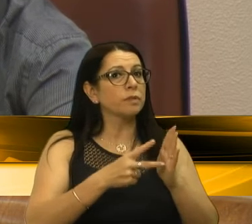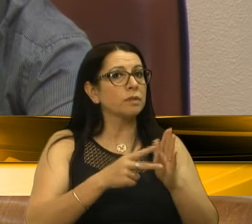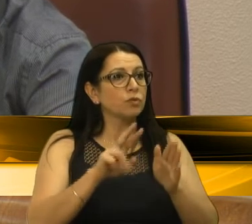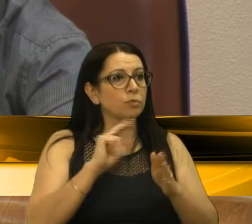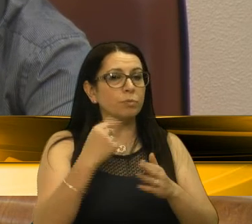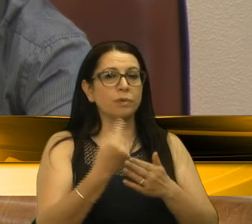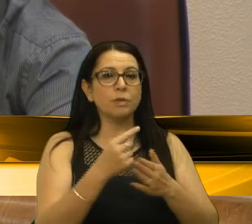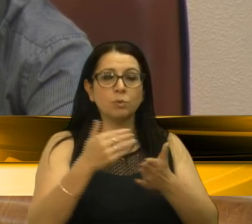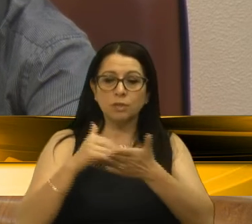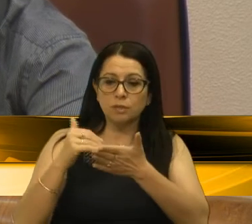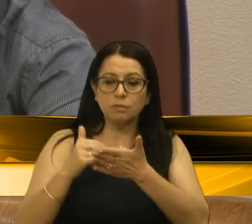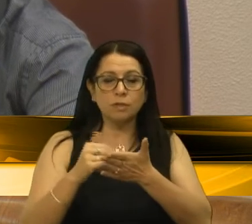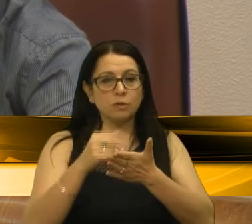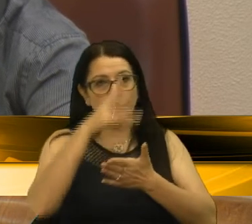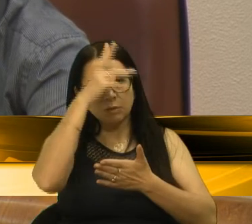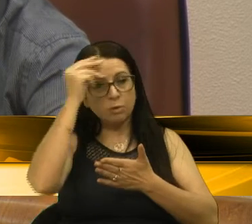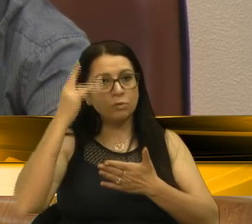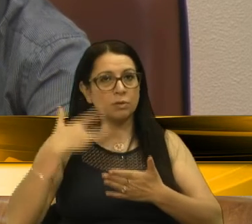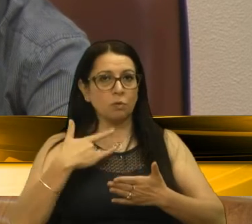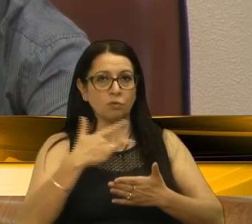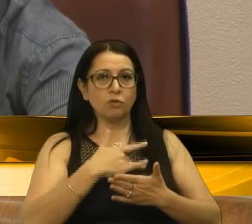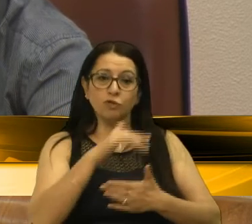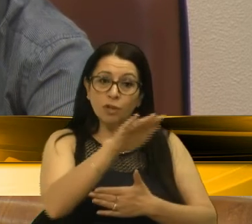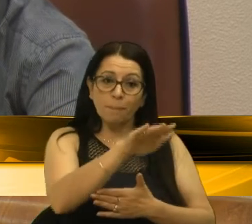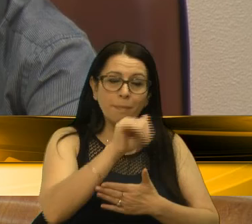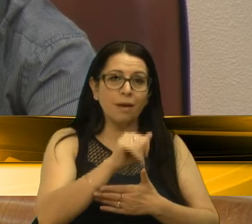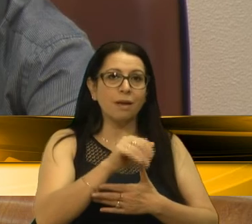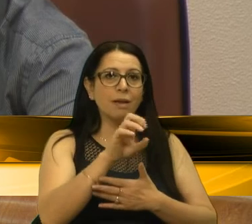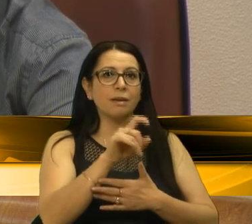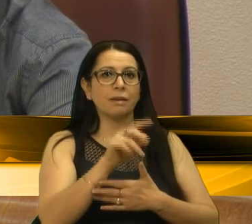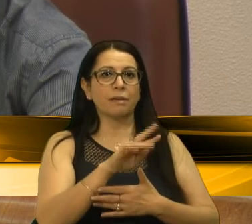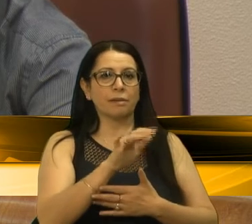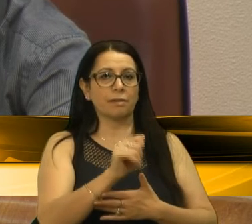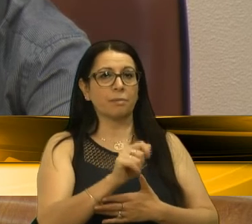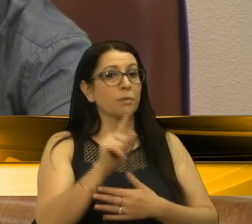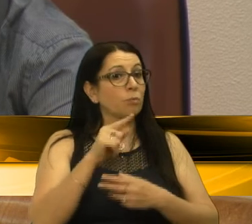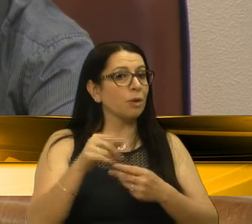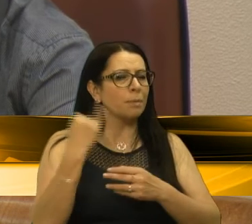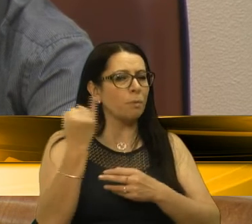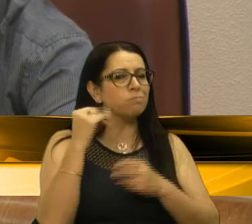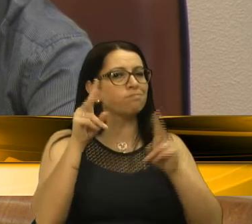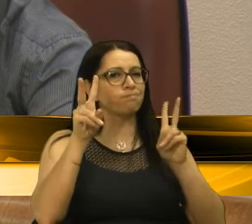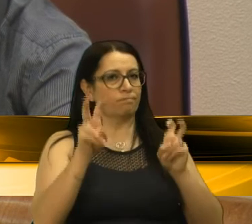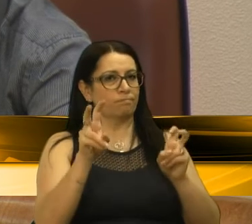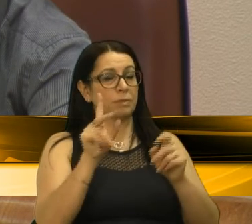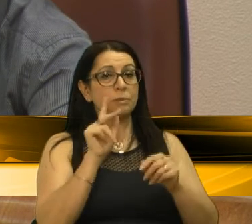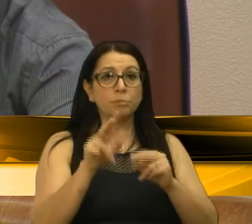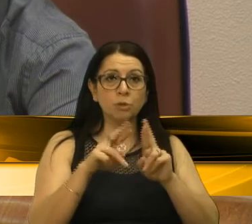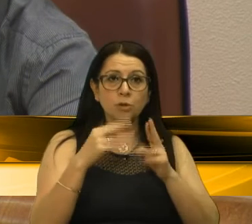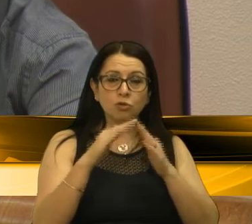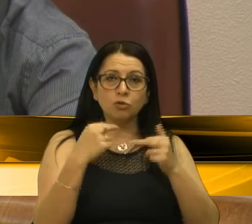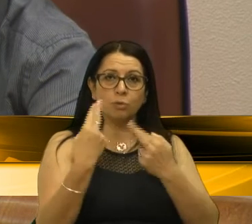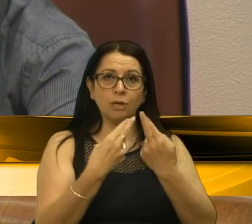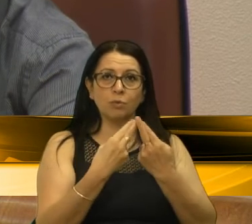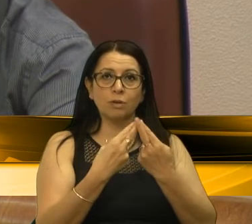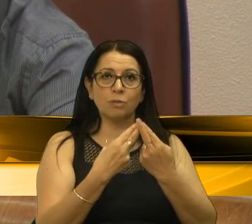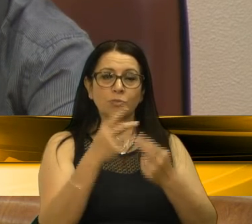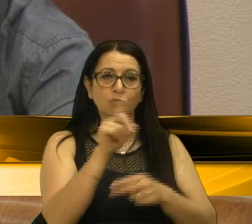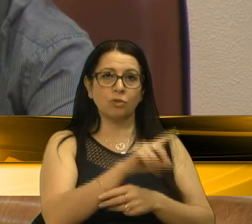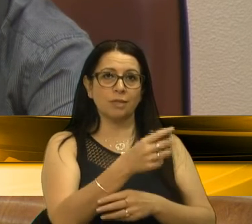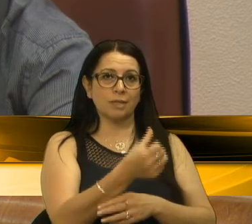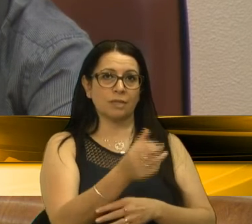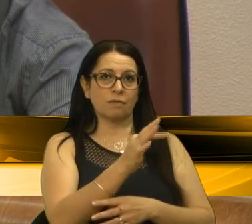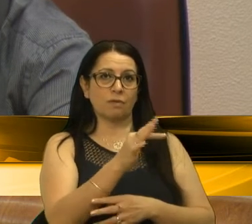do secretário municipal de saúde, fazer uma convocação extraordinária pela relevância do tema, requerendo uma reunião extraordinária para o dia 6 de